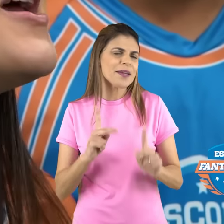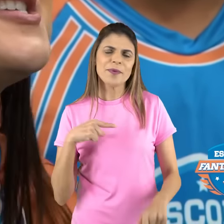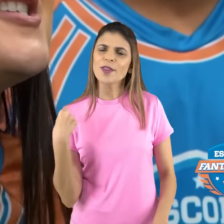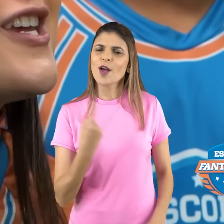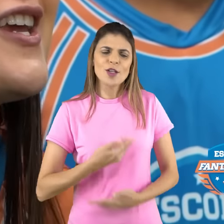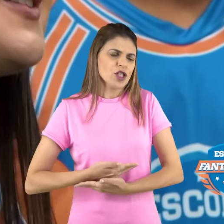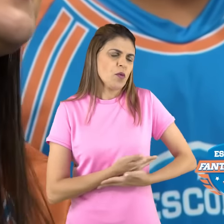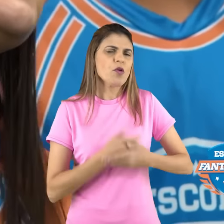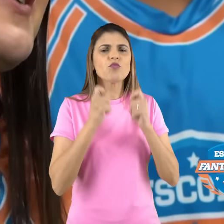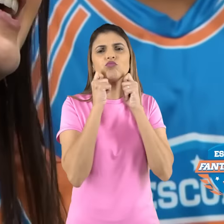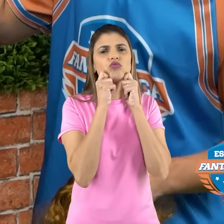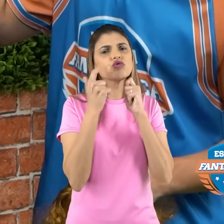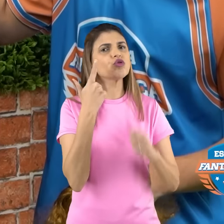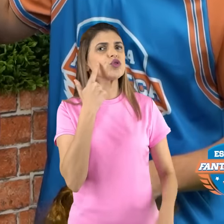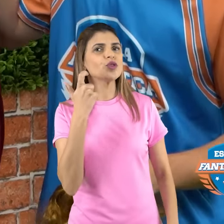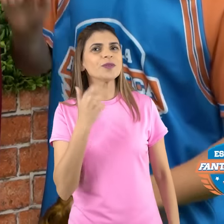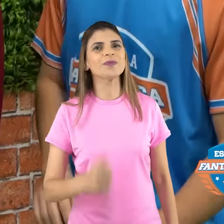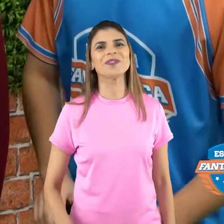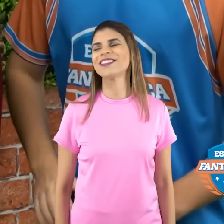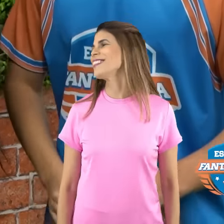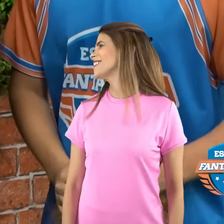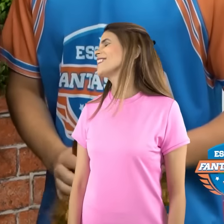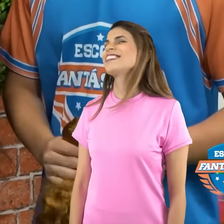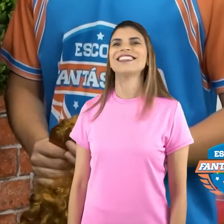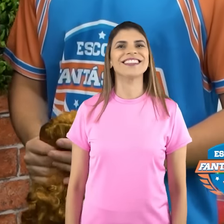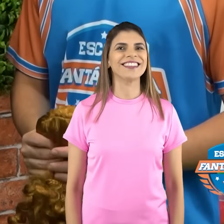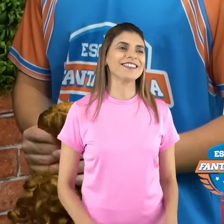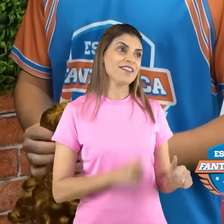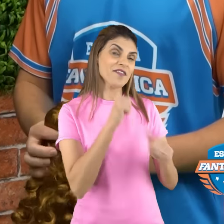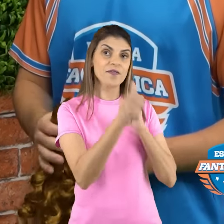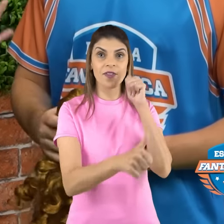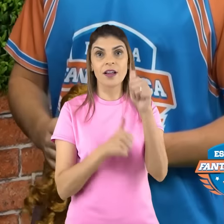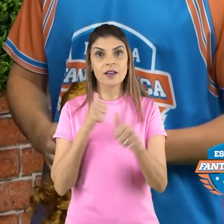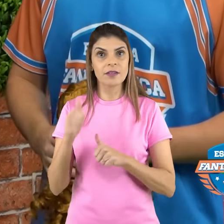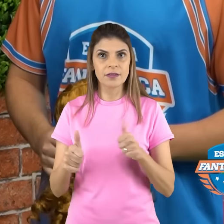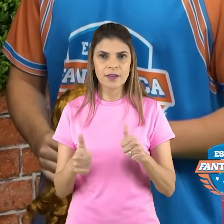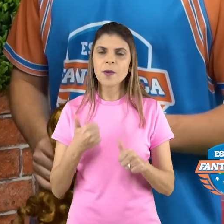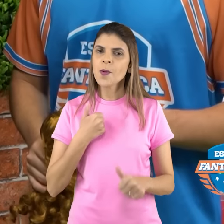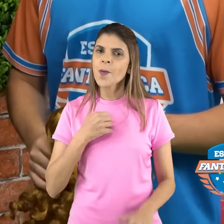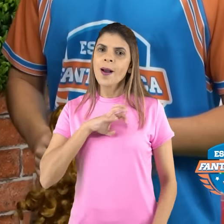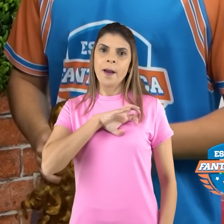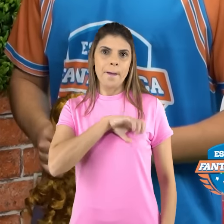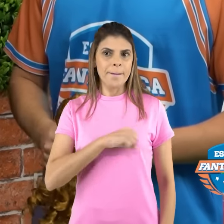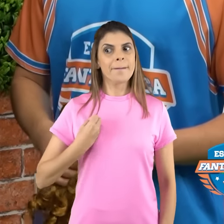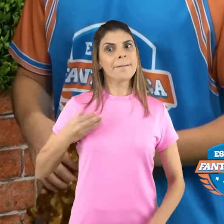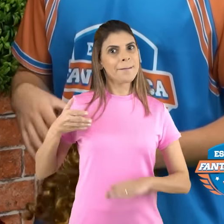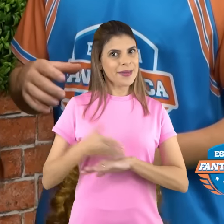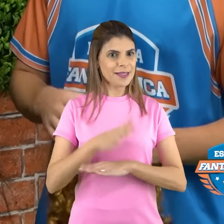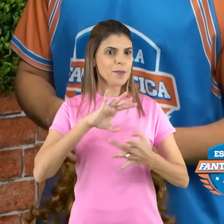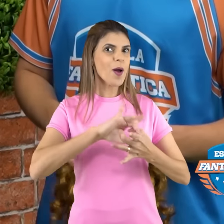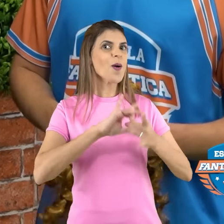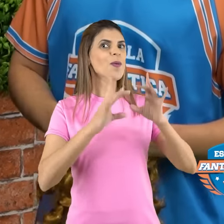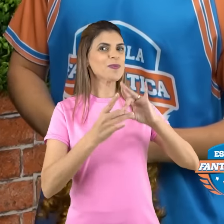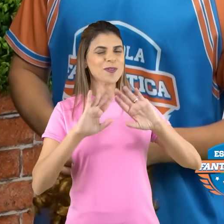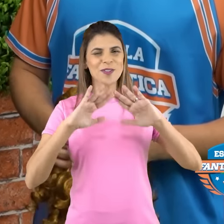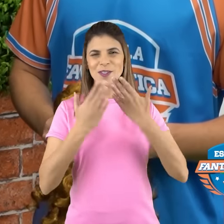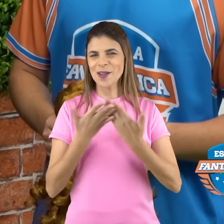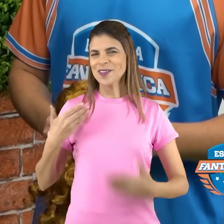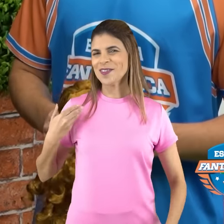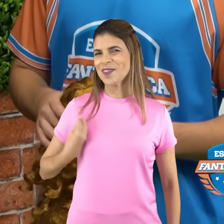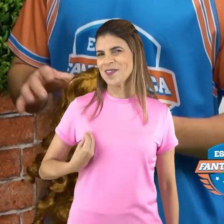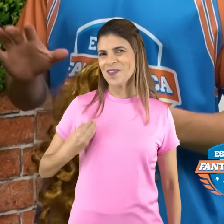a bebexinha do Lucas. Valeu, pessoal. E eu amei participar da Olimpíada da Escola